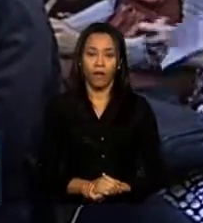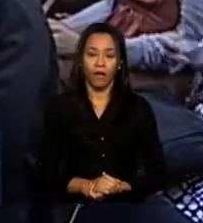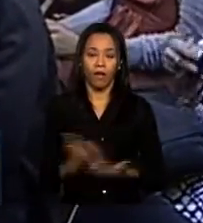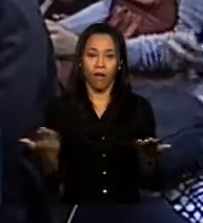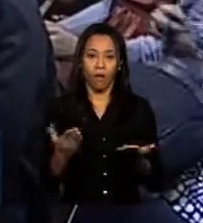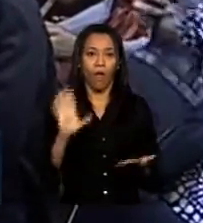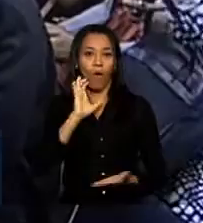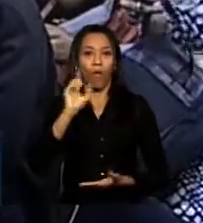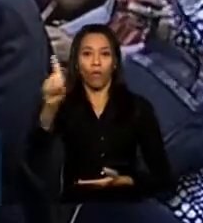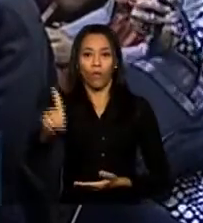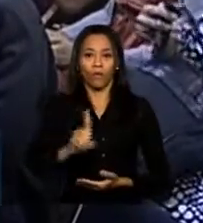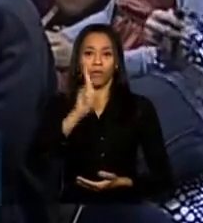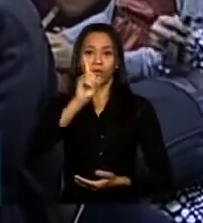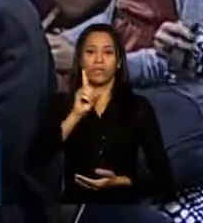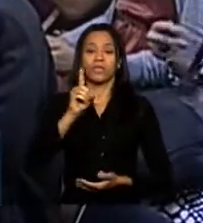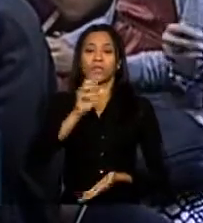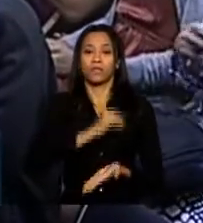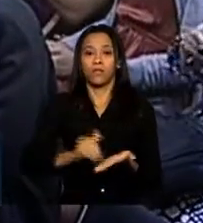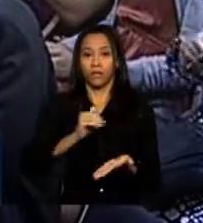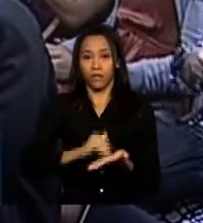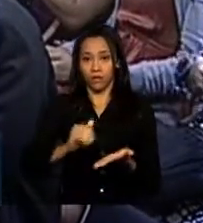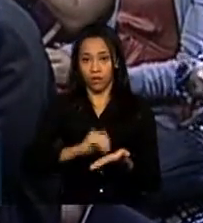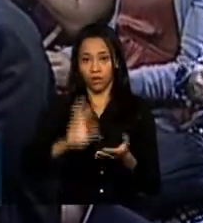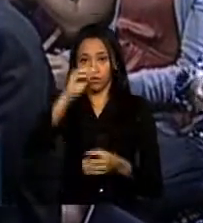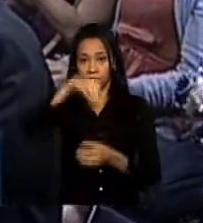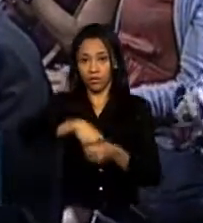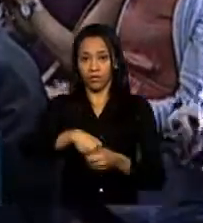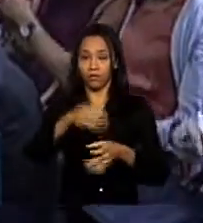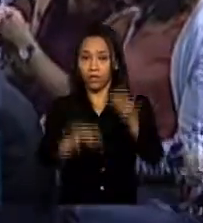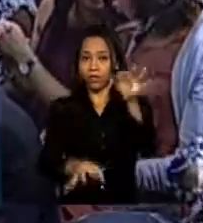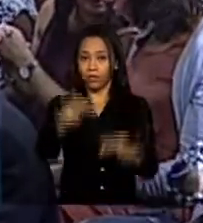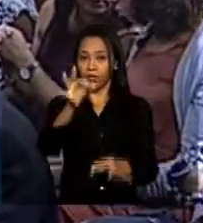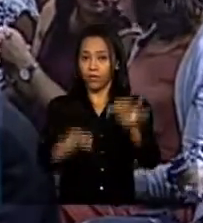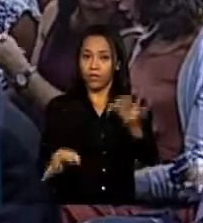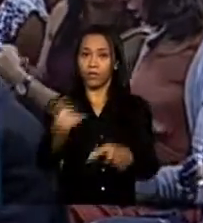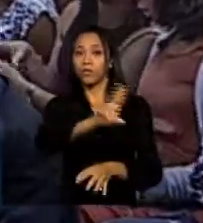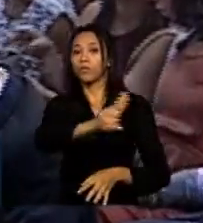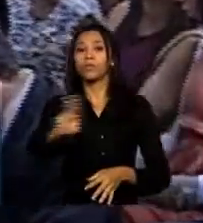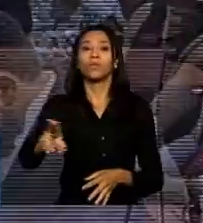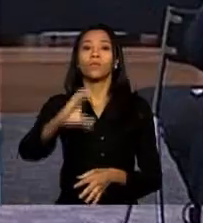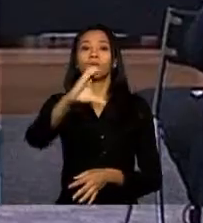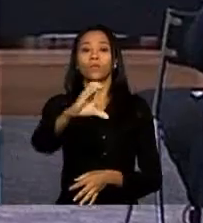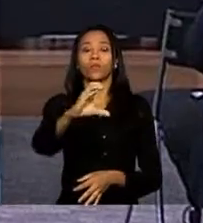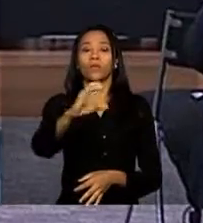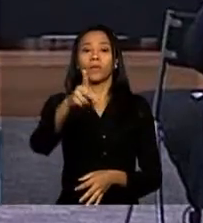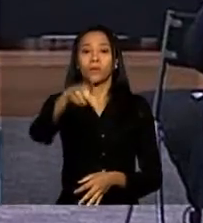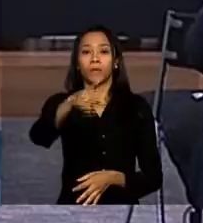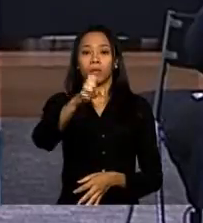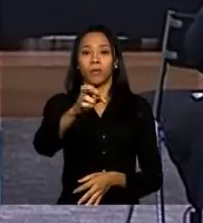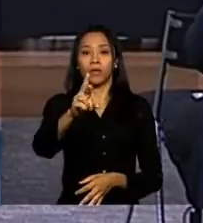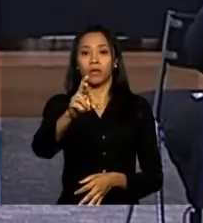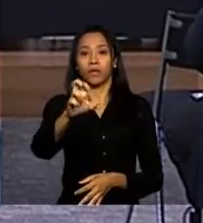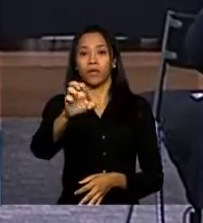Ouviremos agora o secretário executivo do Ministério da Justiça, o senhor Marivaldo Castro Pereira.